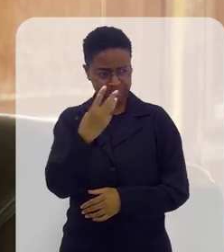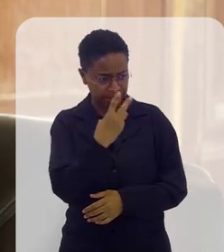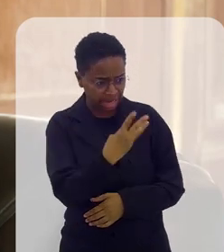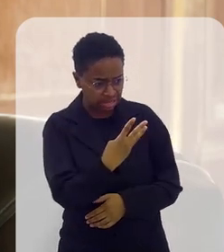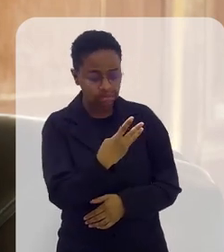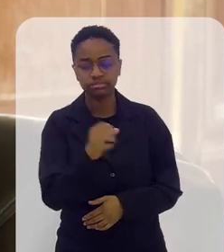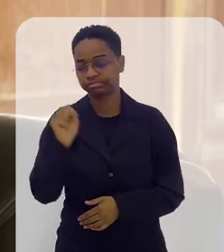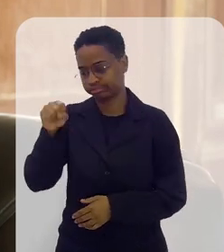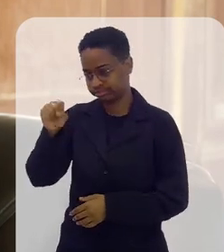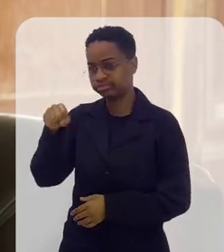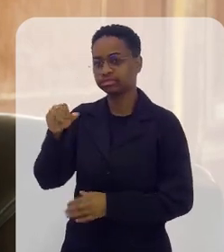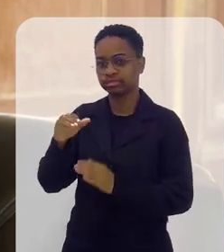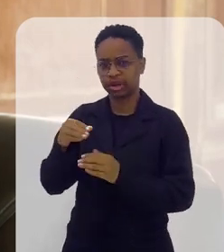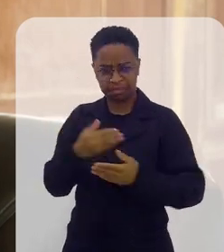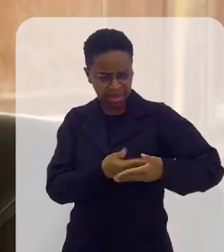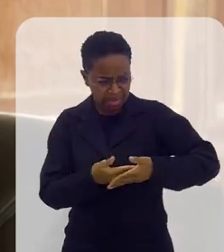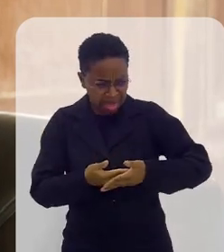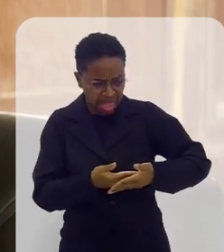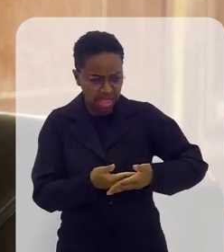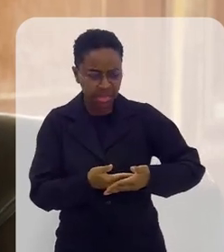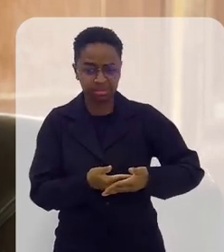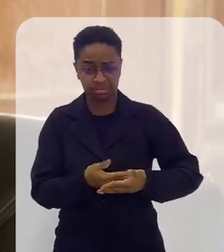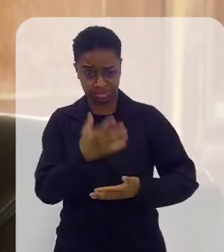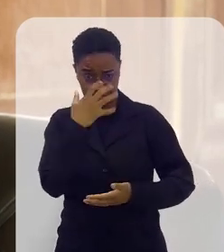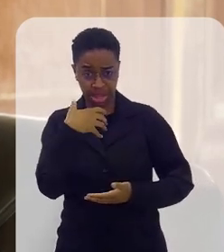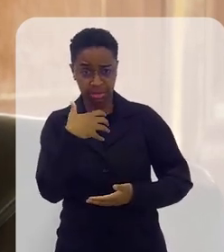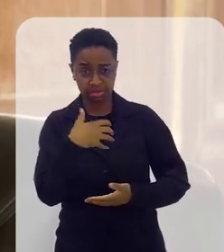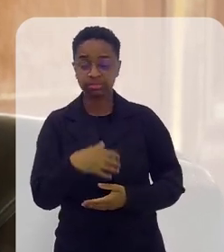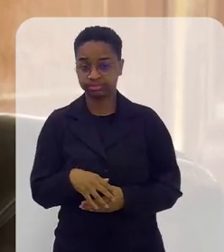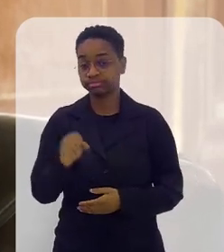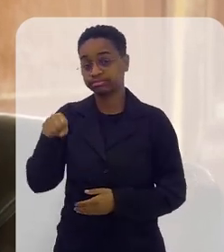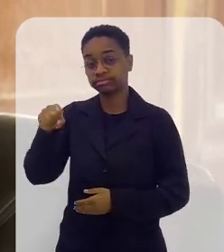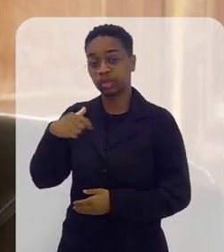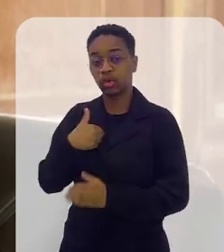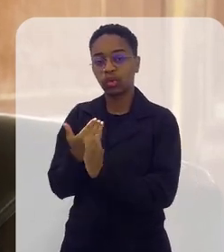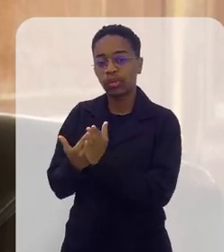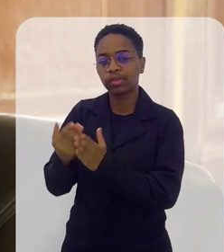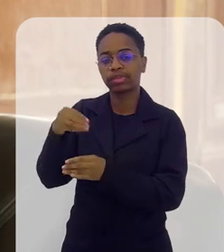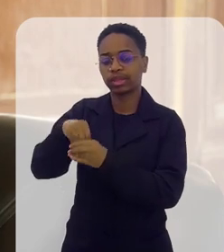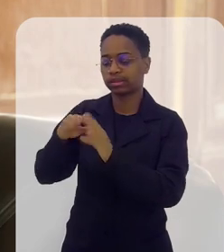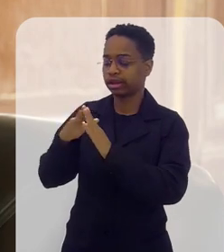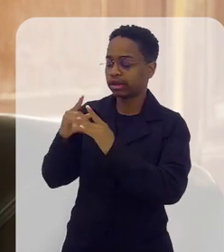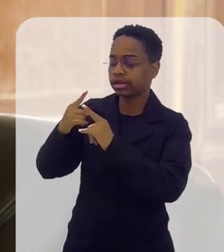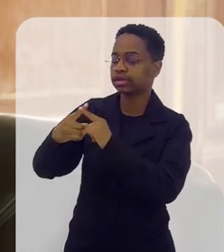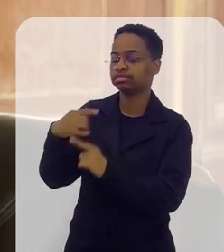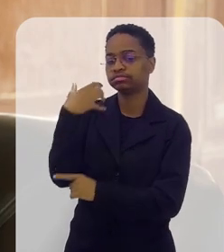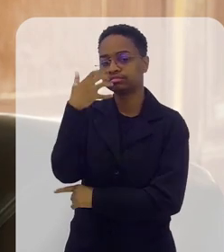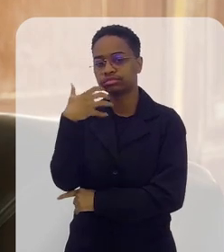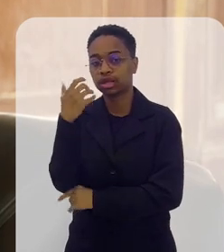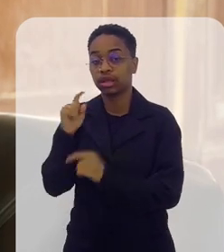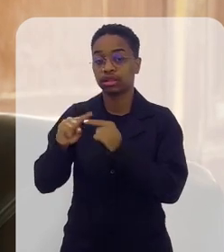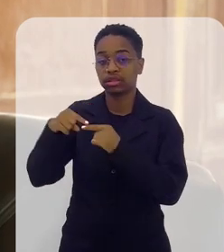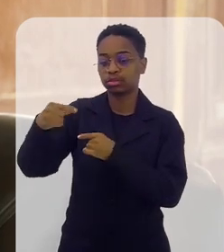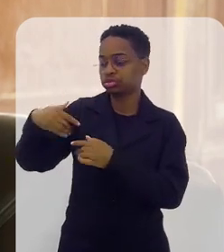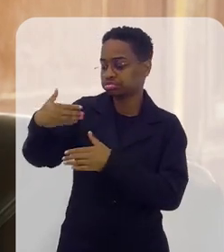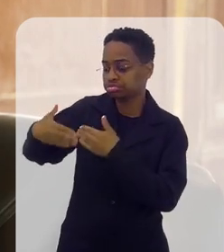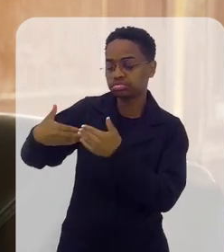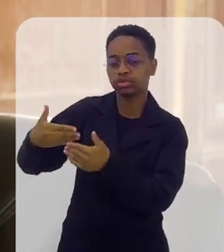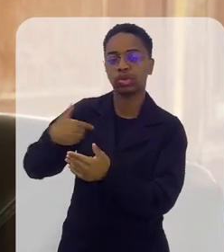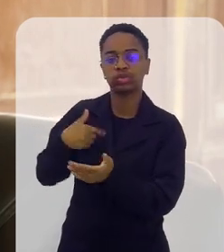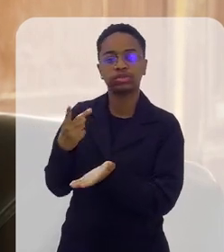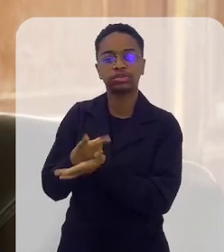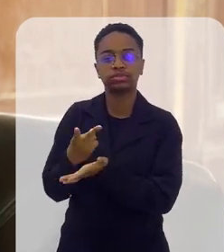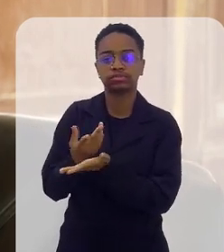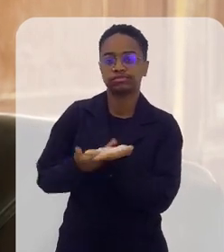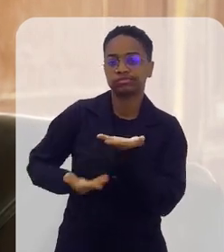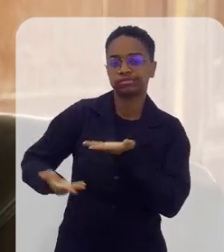Anos? Bebezinho? 3 anos. Sério? Né? Comecei na igreja cantando. Desde então, minha vida toda eu estive envolvida